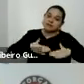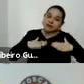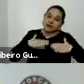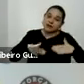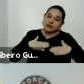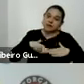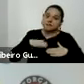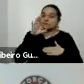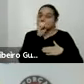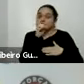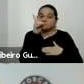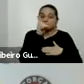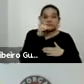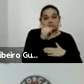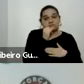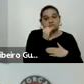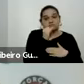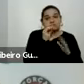final de semana, né?